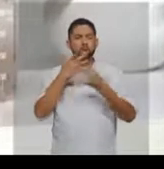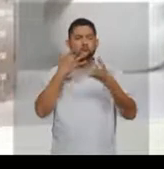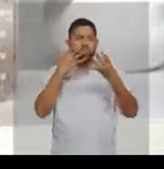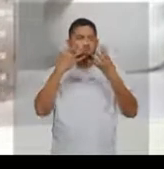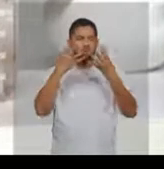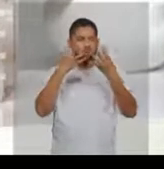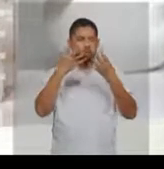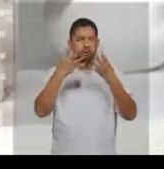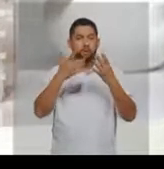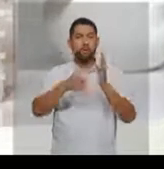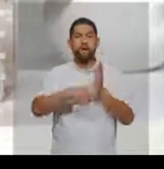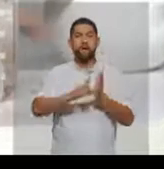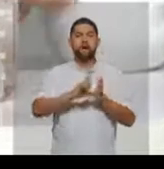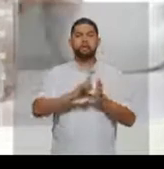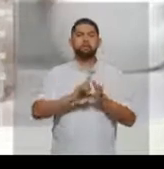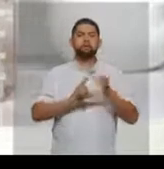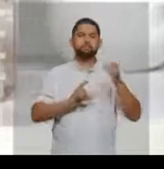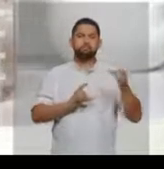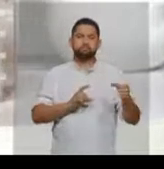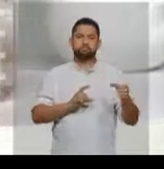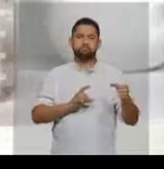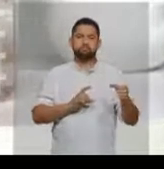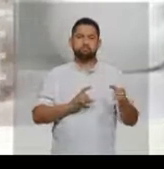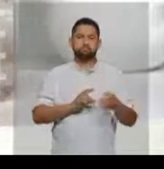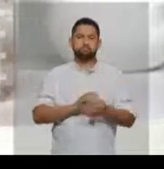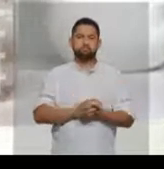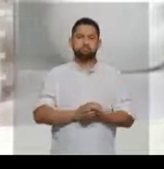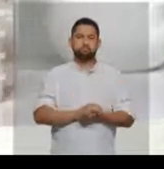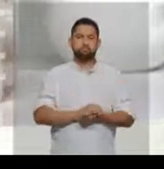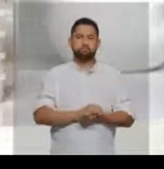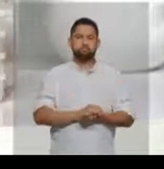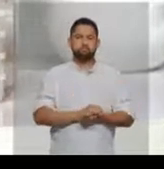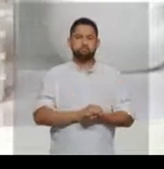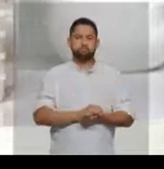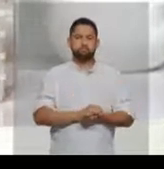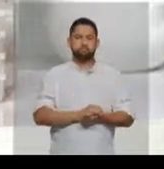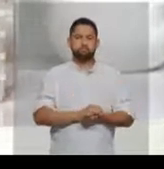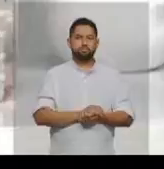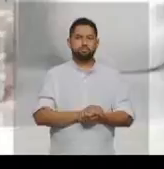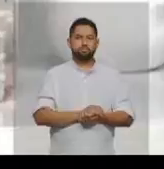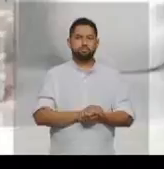antes desse daqui. Se a gente mexer aqui, ó,